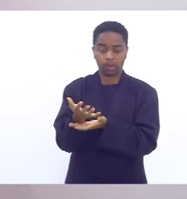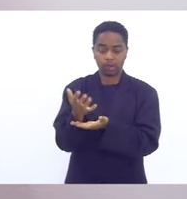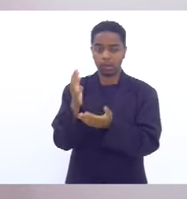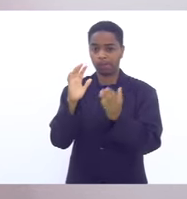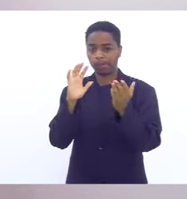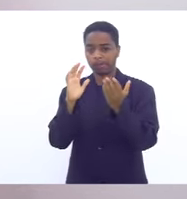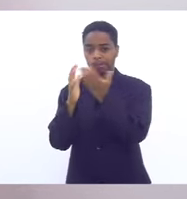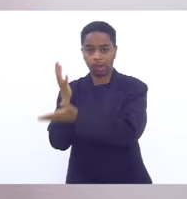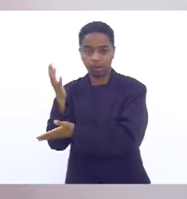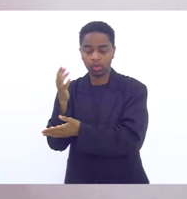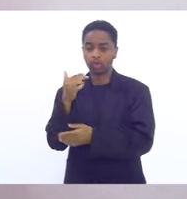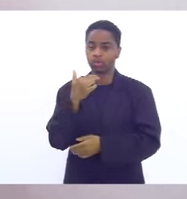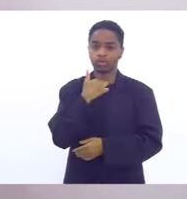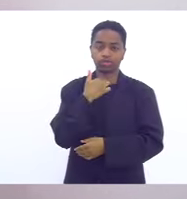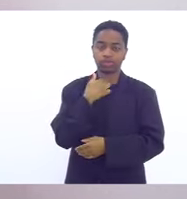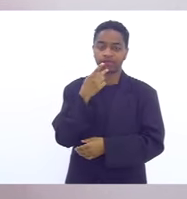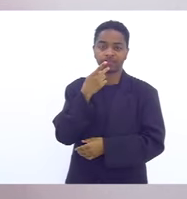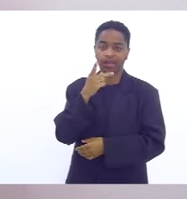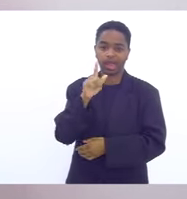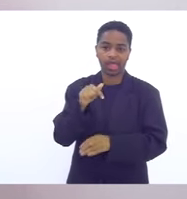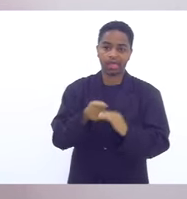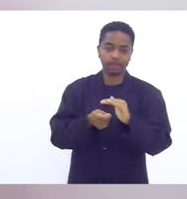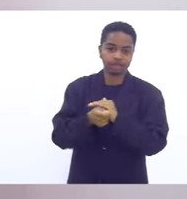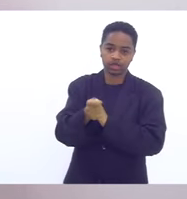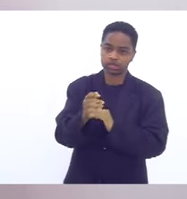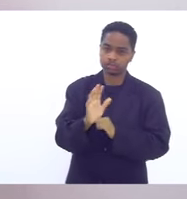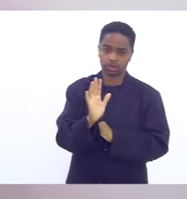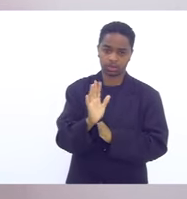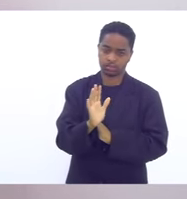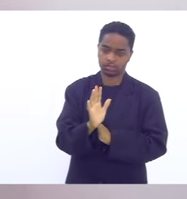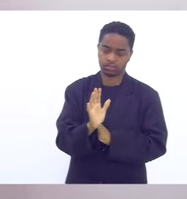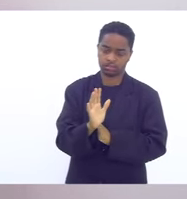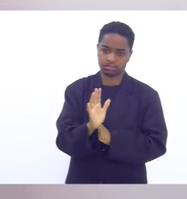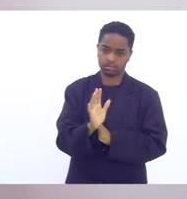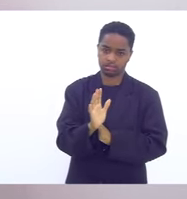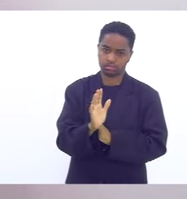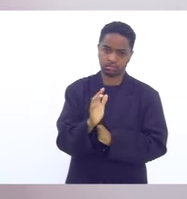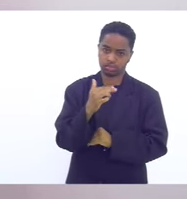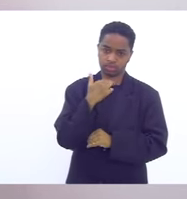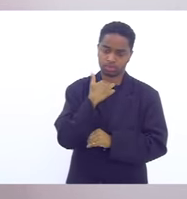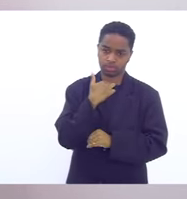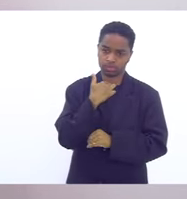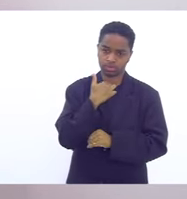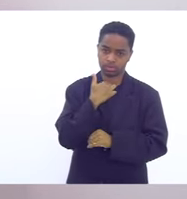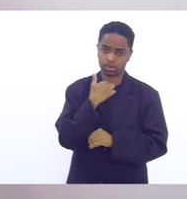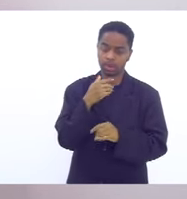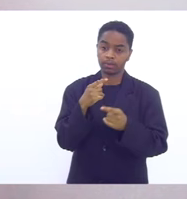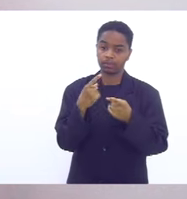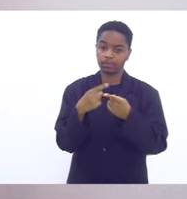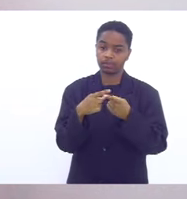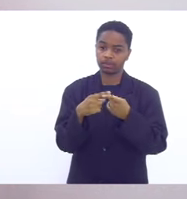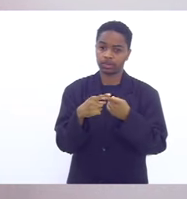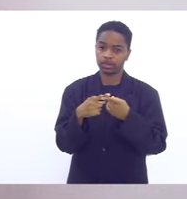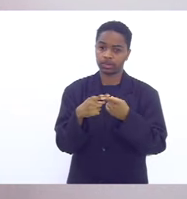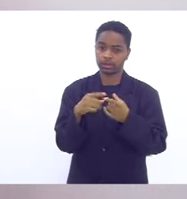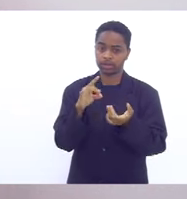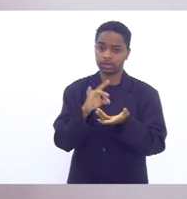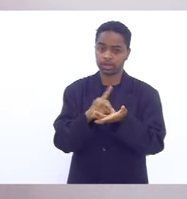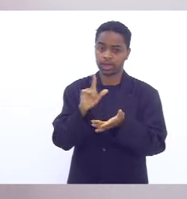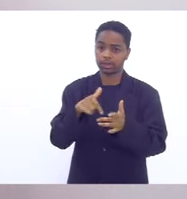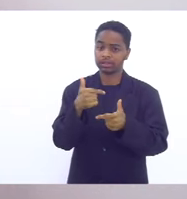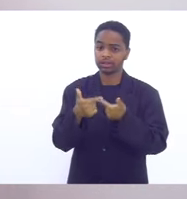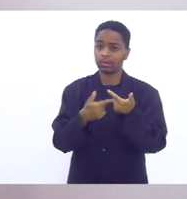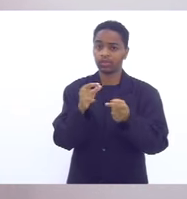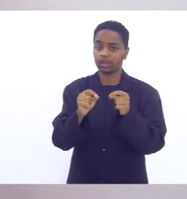traduzida como investimentos das empresas. Isso é um trabalho de dona